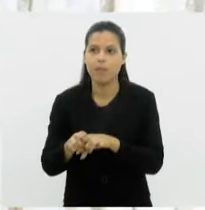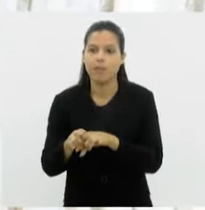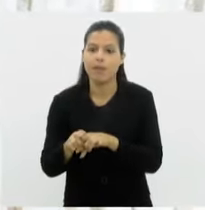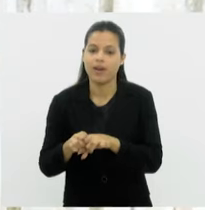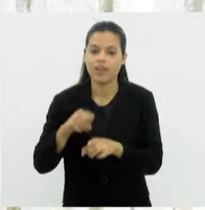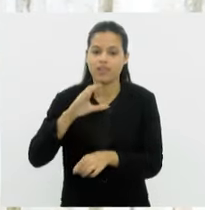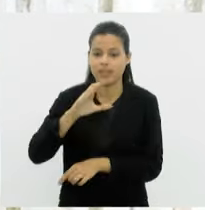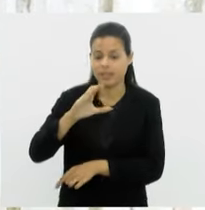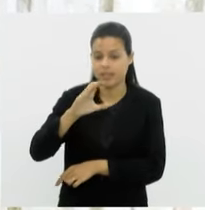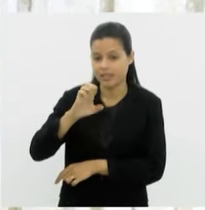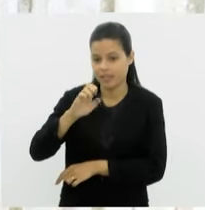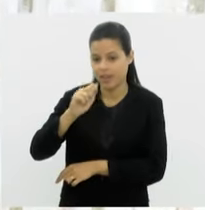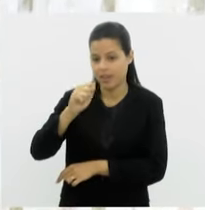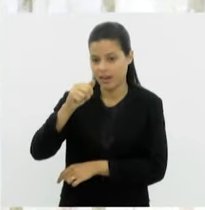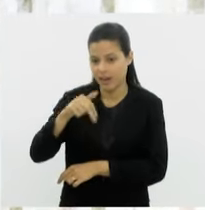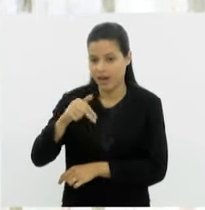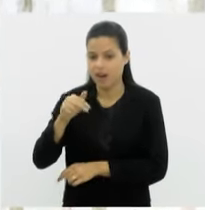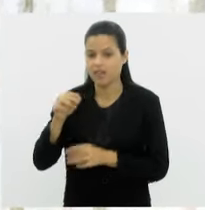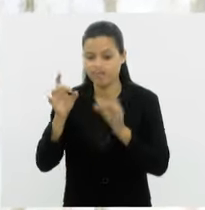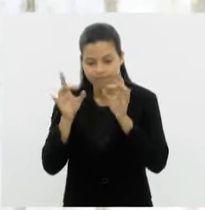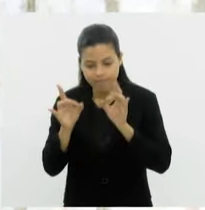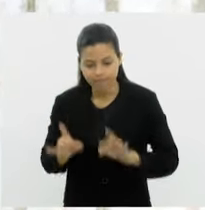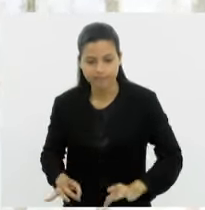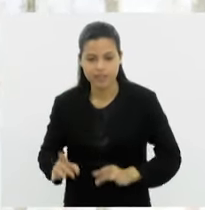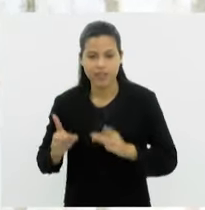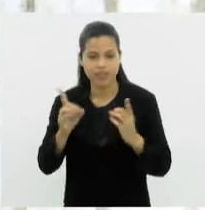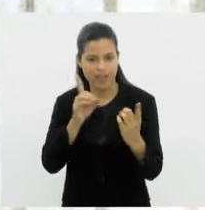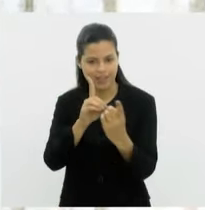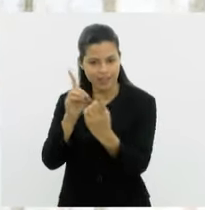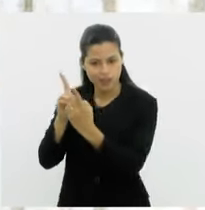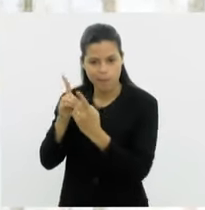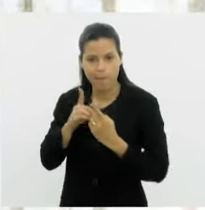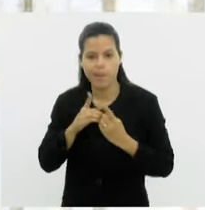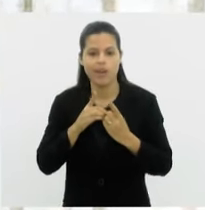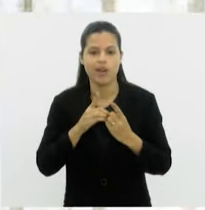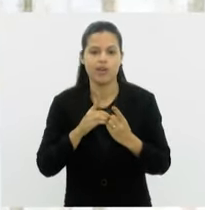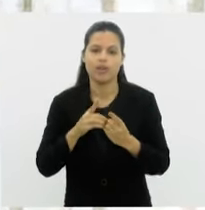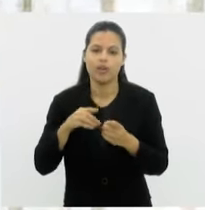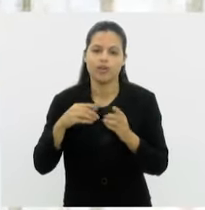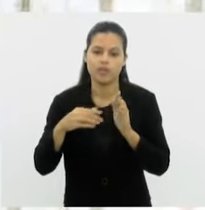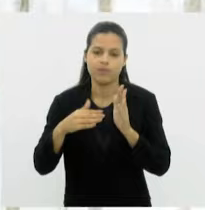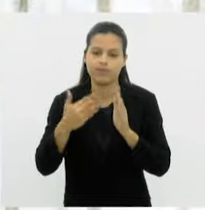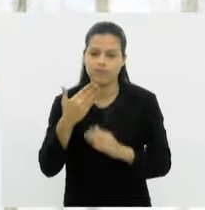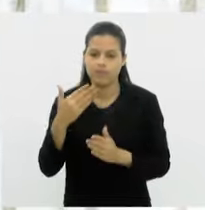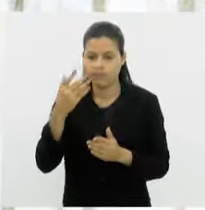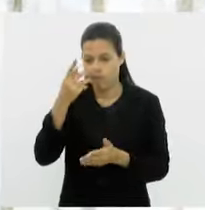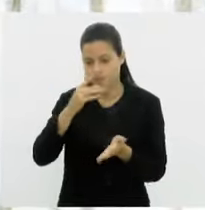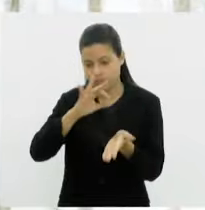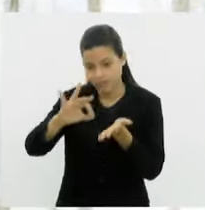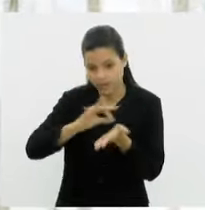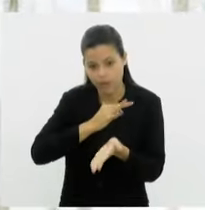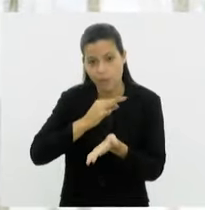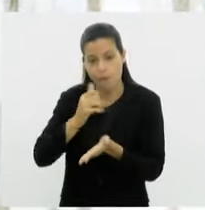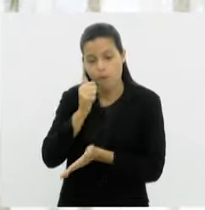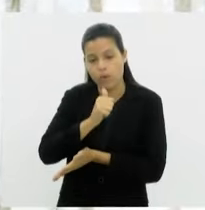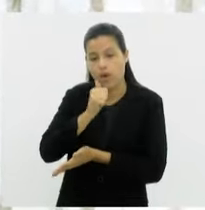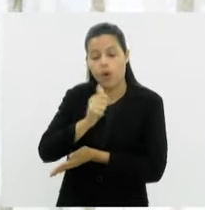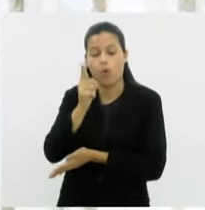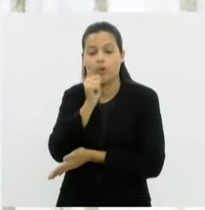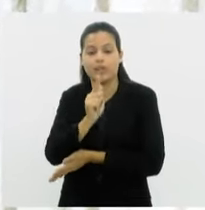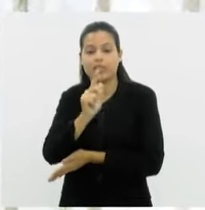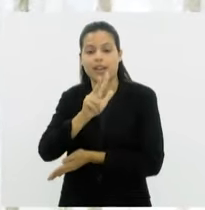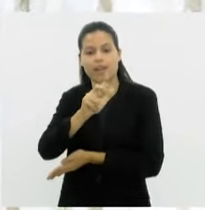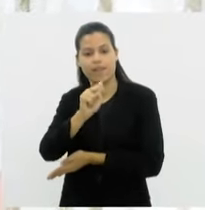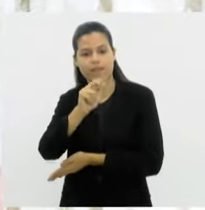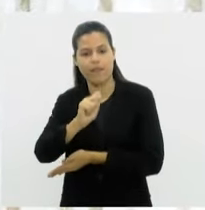Centros Especializados de Atendimento, aonde serão os encaminhamentos para que essas mulheres possam garantir suas vagas de